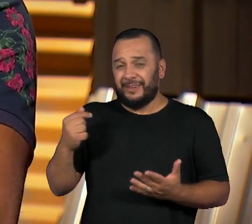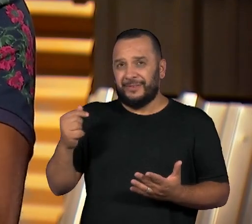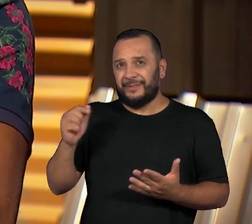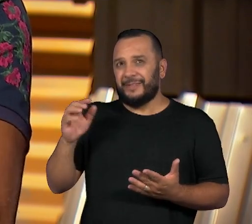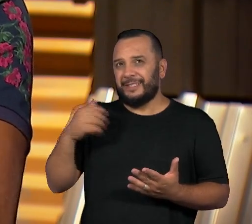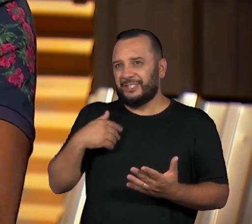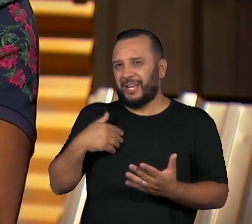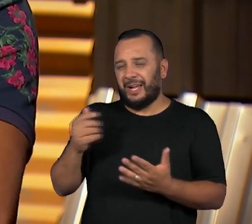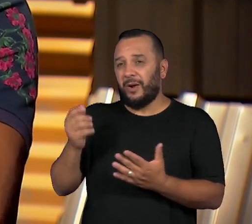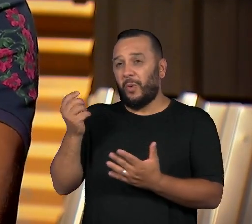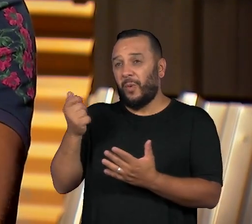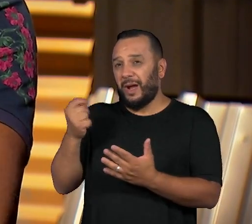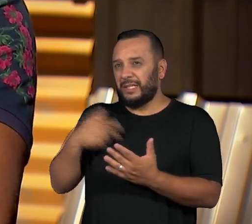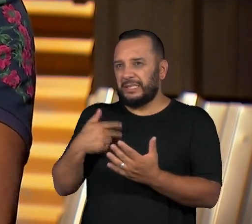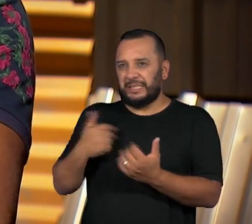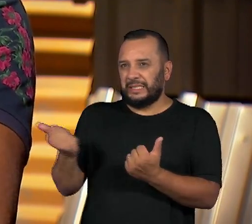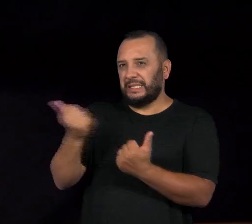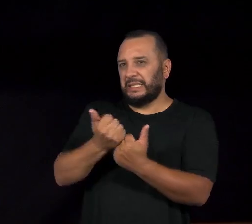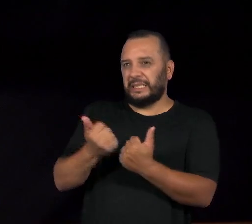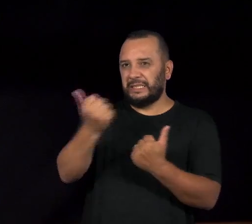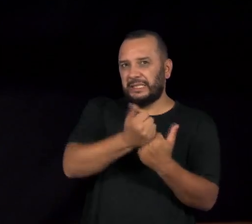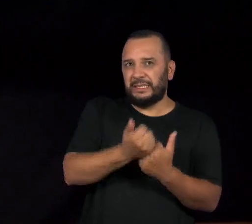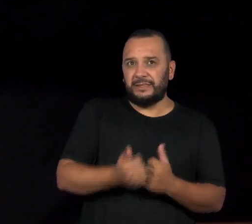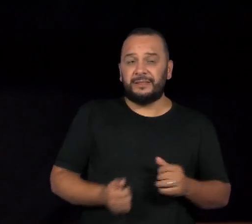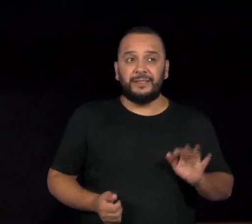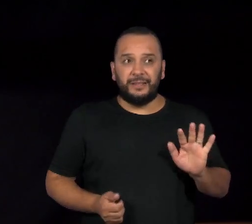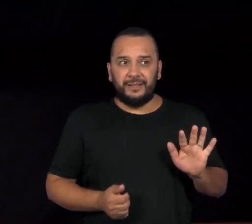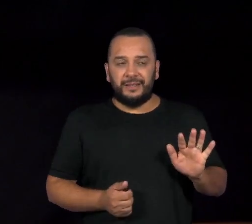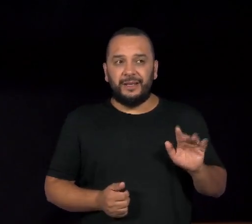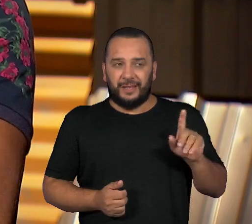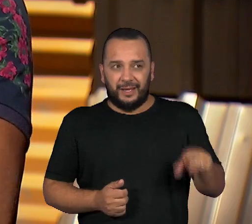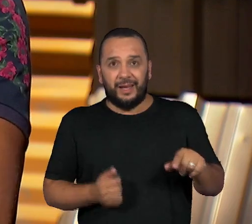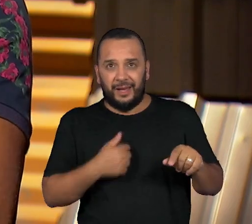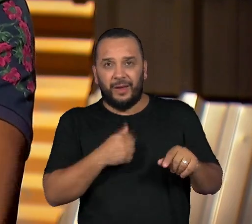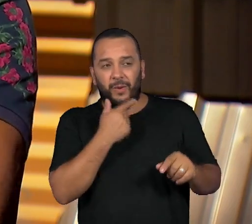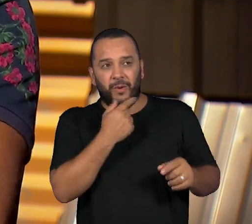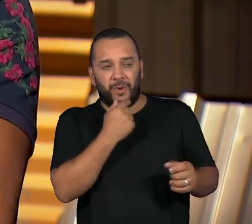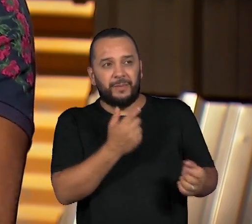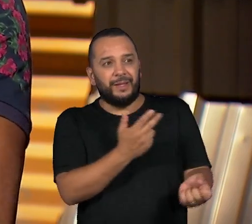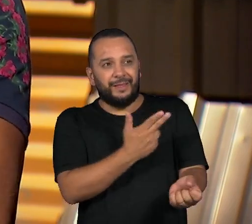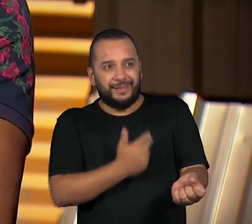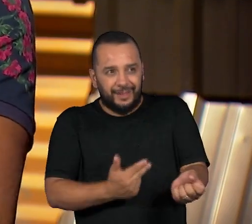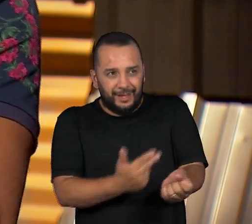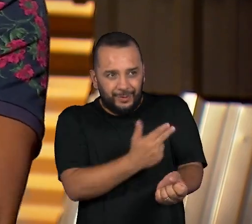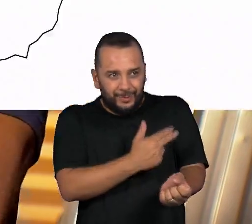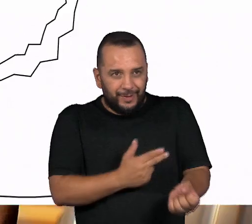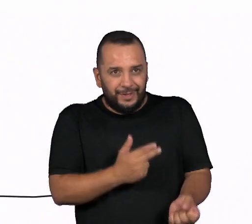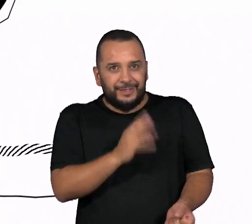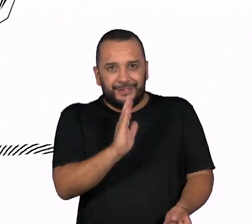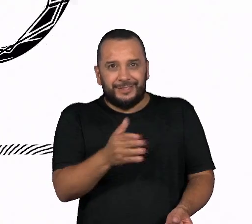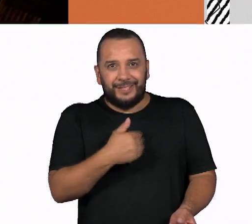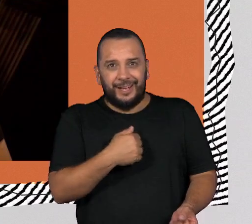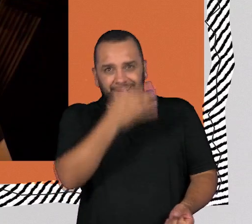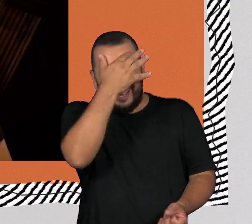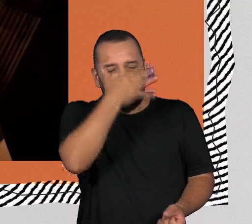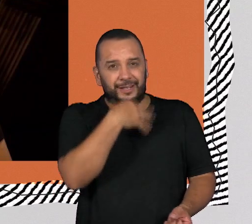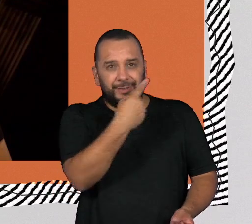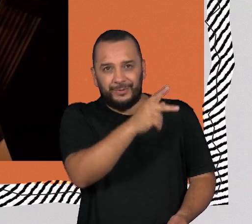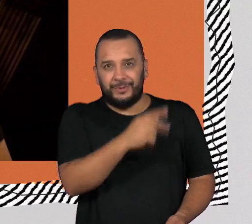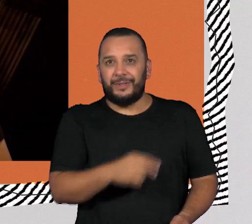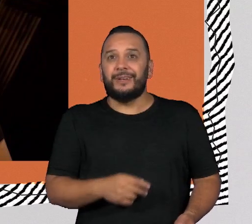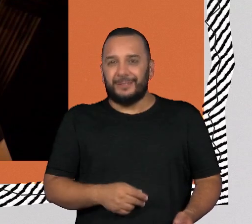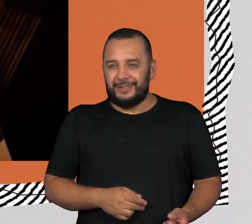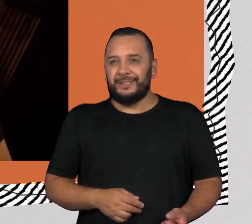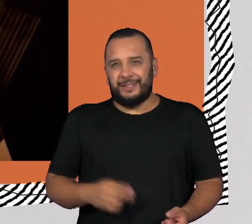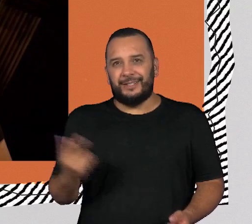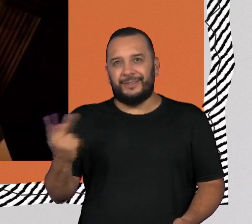test talk assim, muito forte. Esse é o cara que tatuou? Tatuou a sua cara. A gente é amigo, né? A gente é amigo. Mas